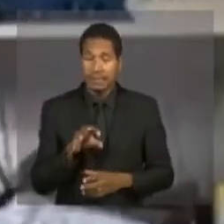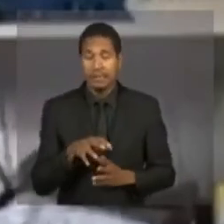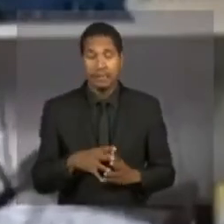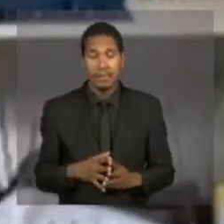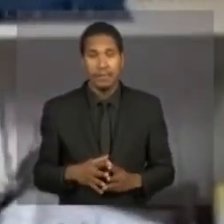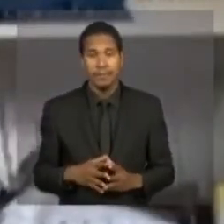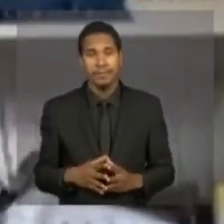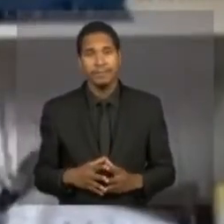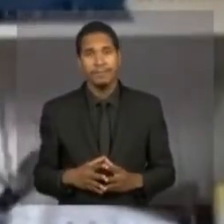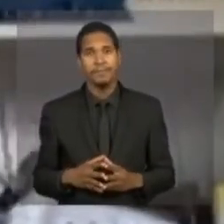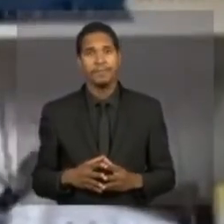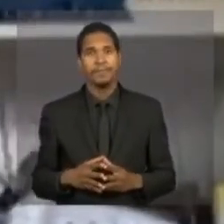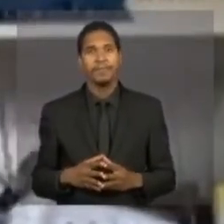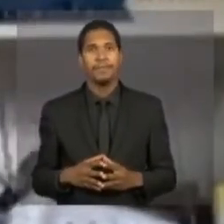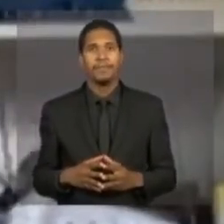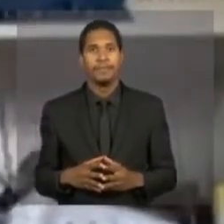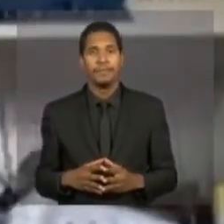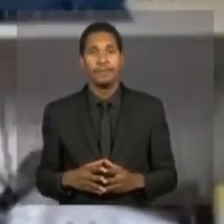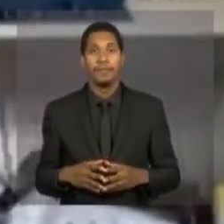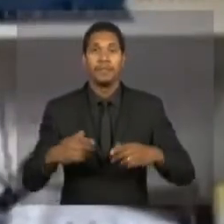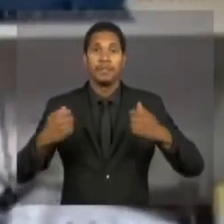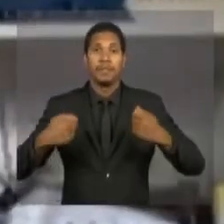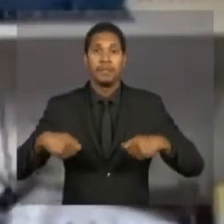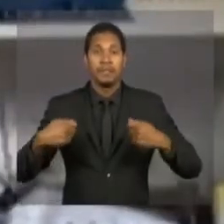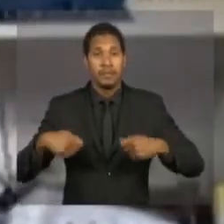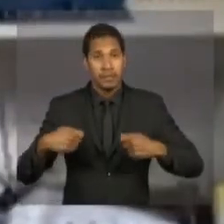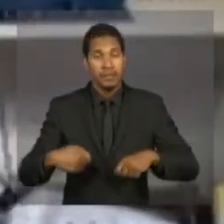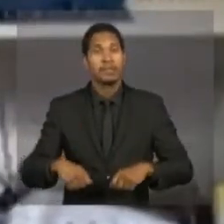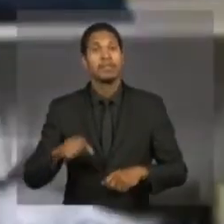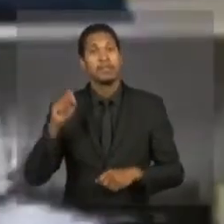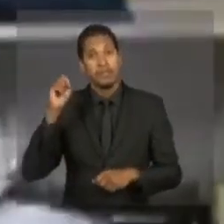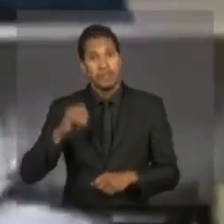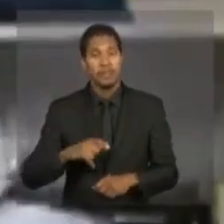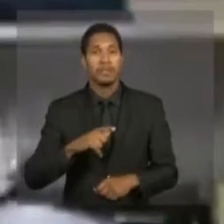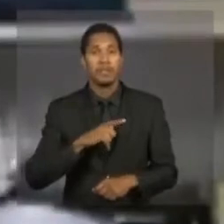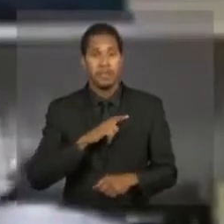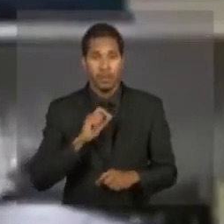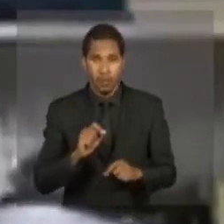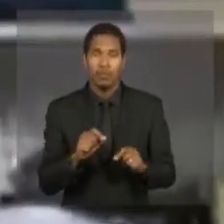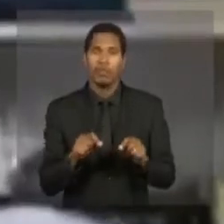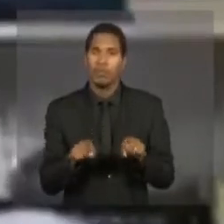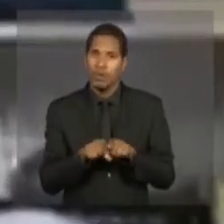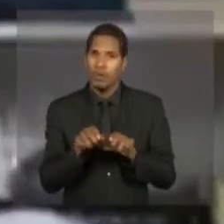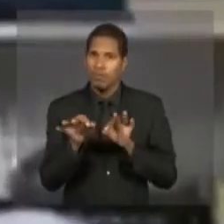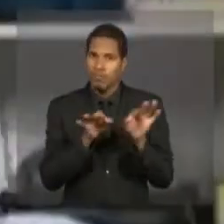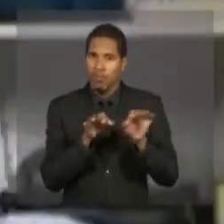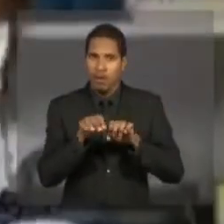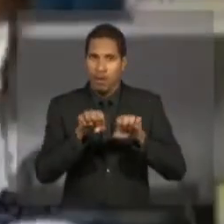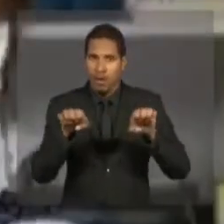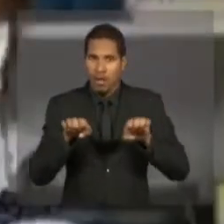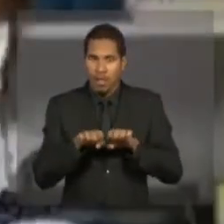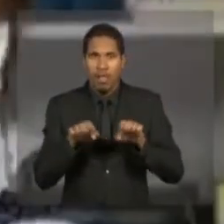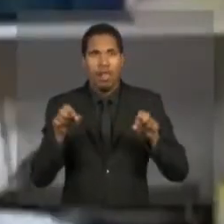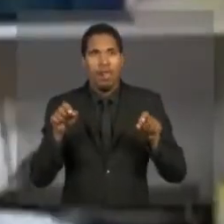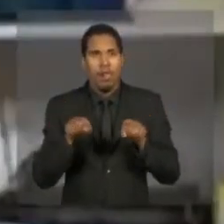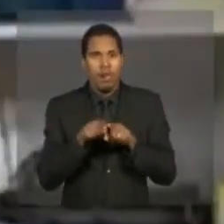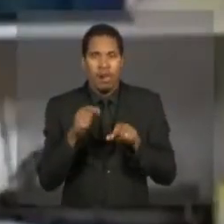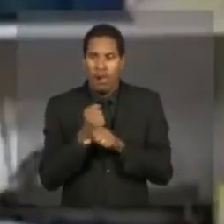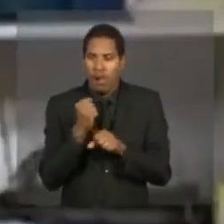E até porque tem que ter todo um investimento em estrutura de